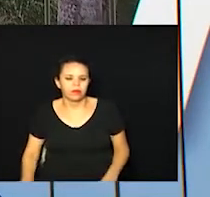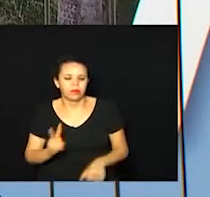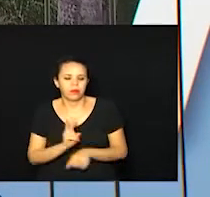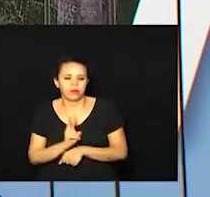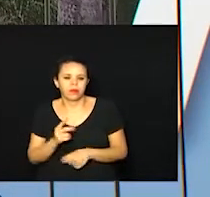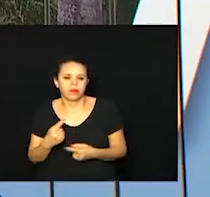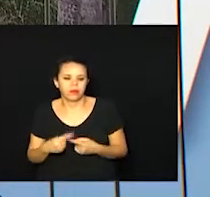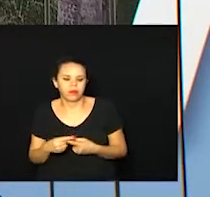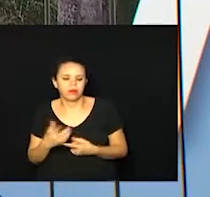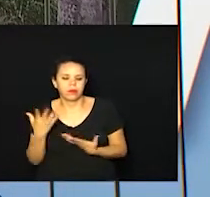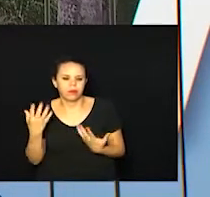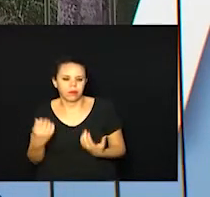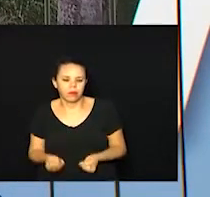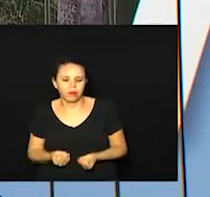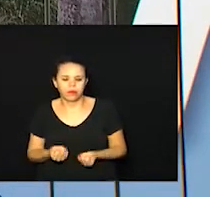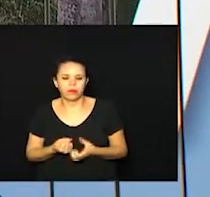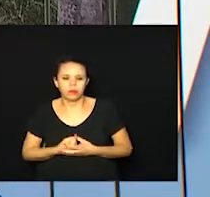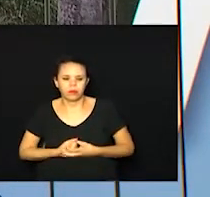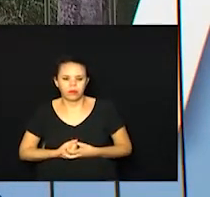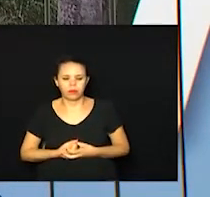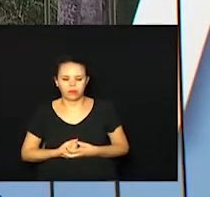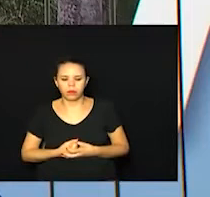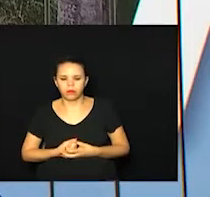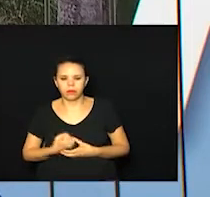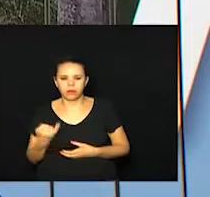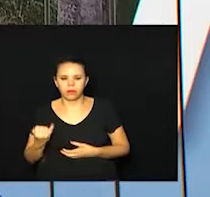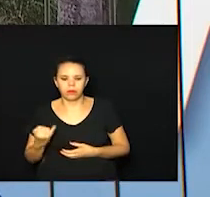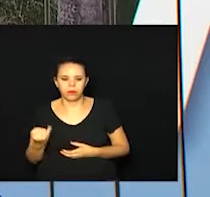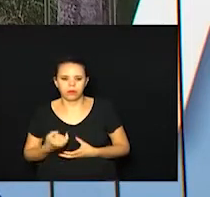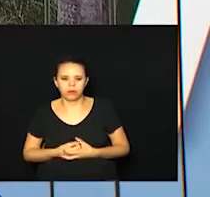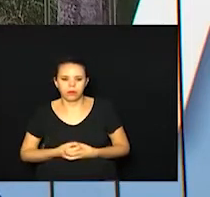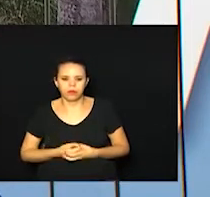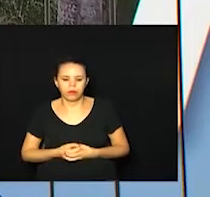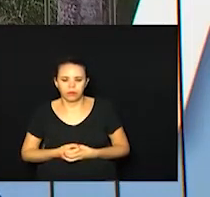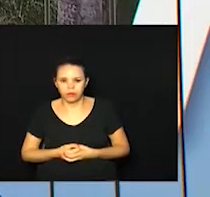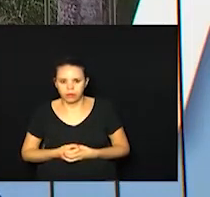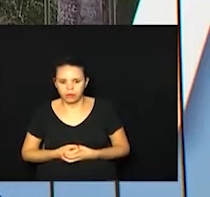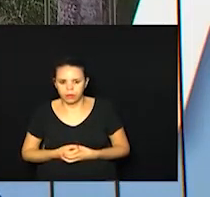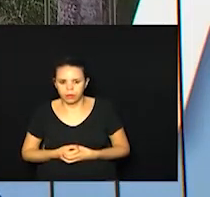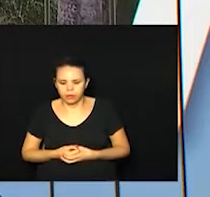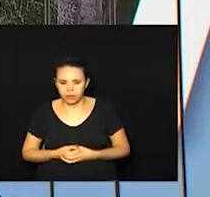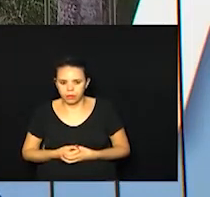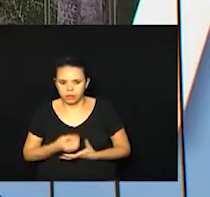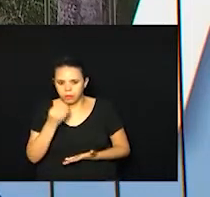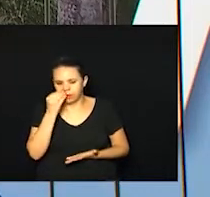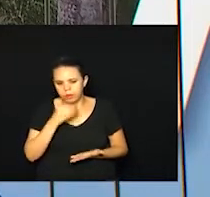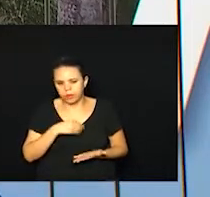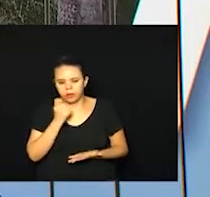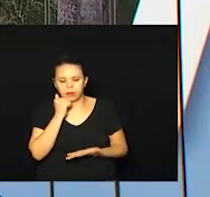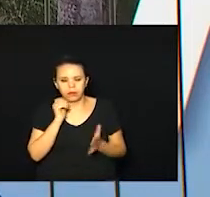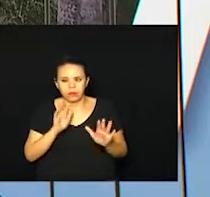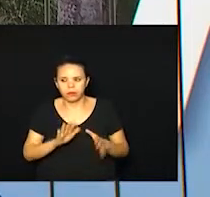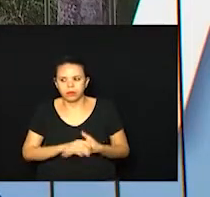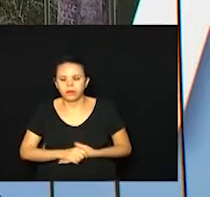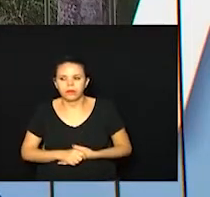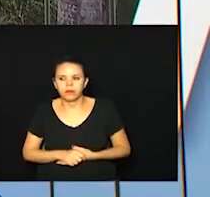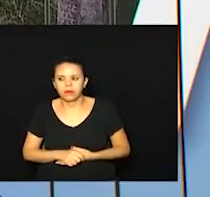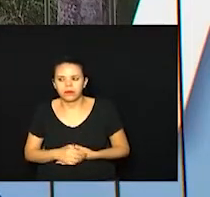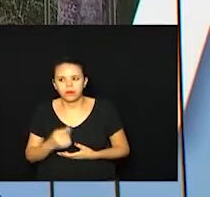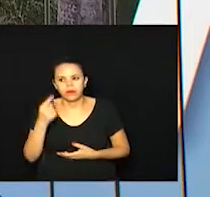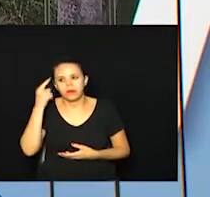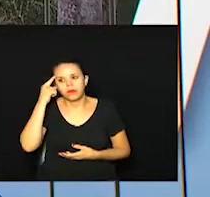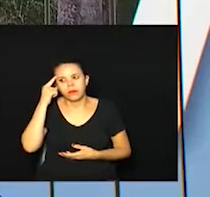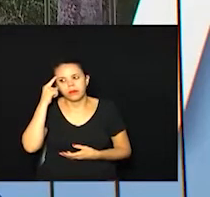porque reconhecem que é importante, né? Embora neguem a ciência. Então, a